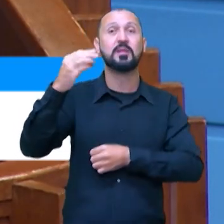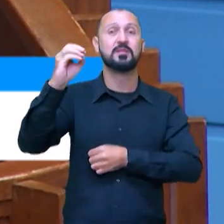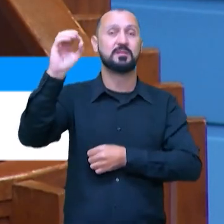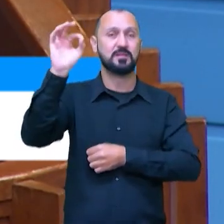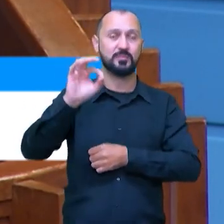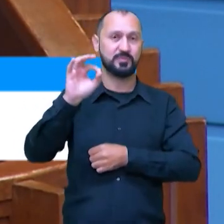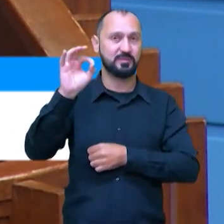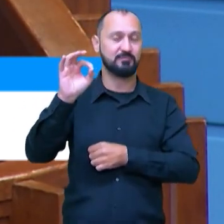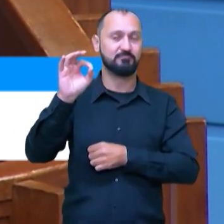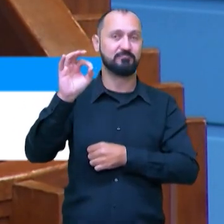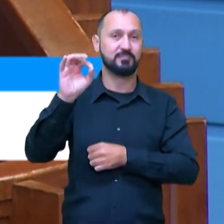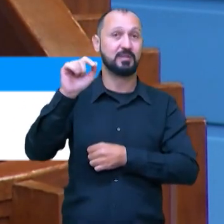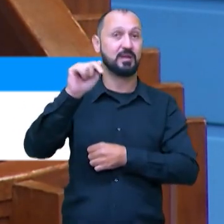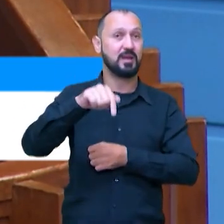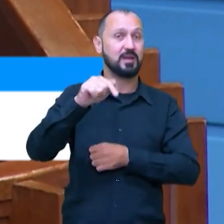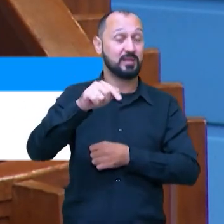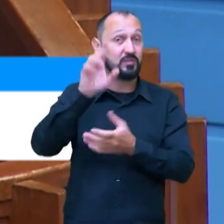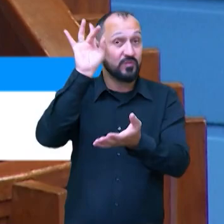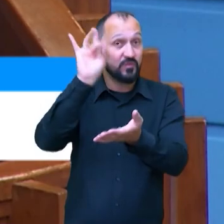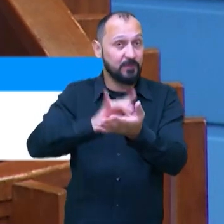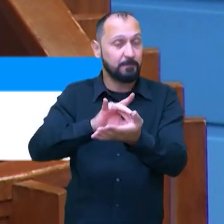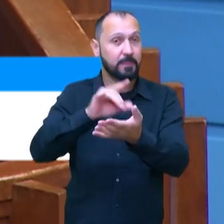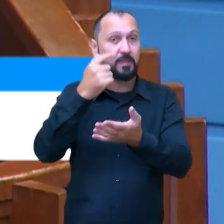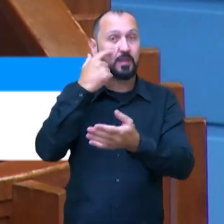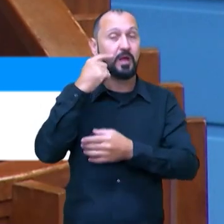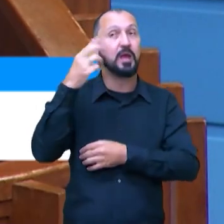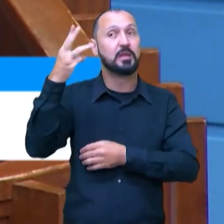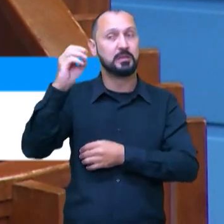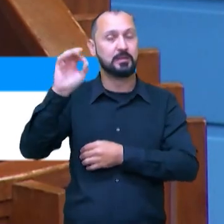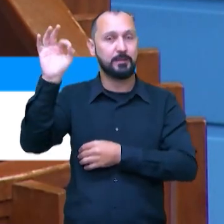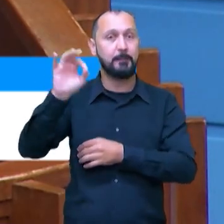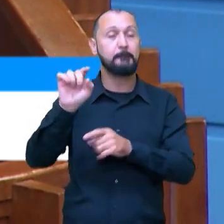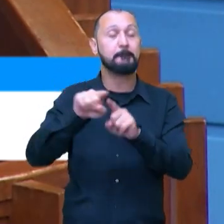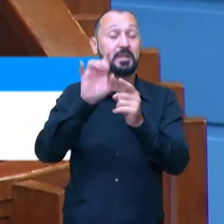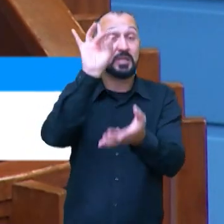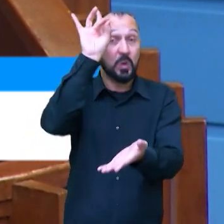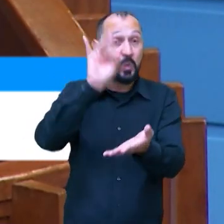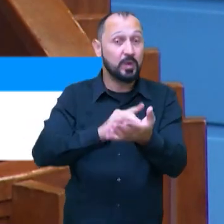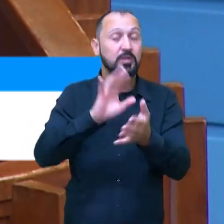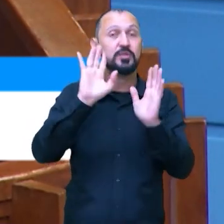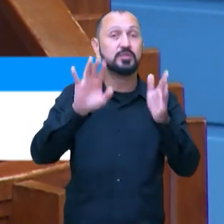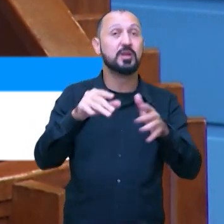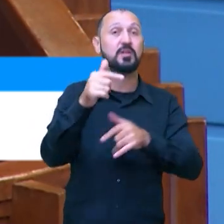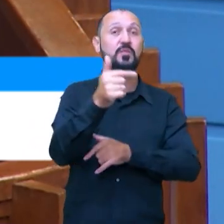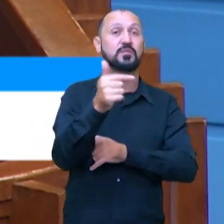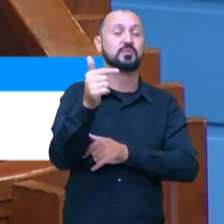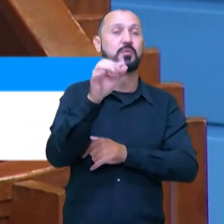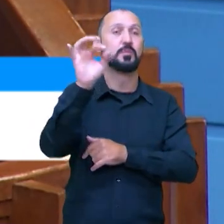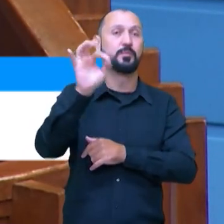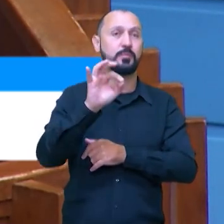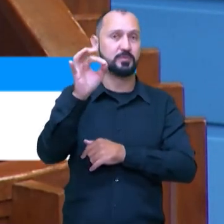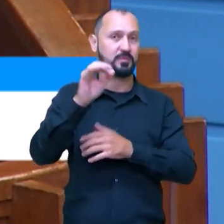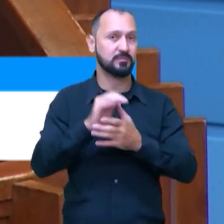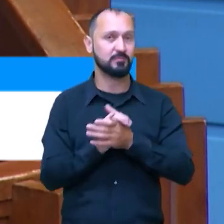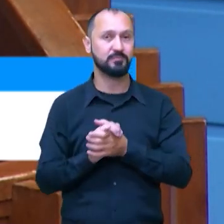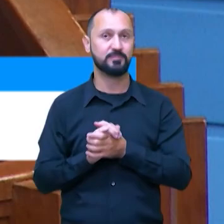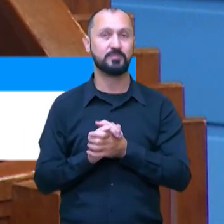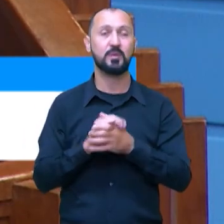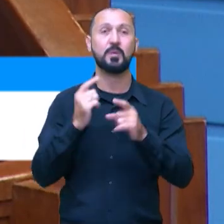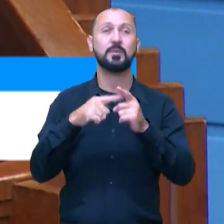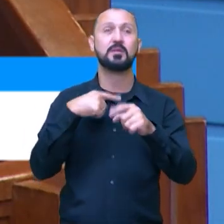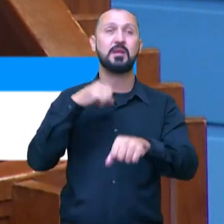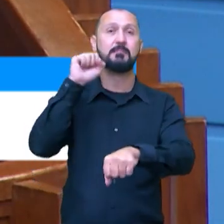é 30? A alíquota efetiva. A nominal é 30. A efetiva já está em 22, porque a